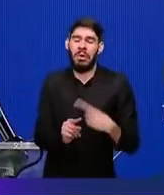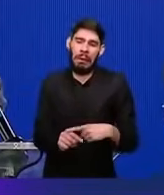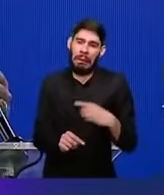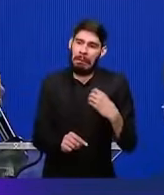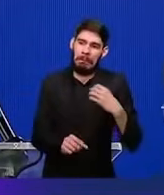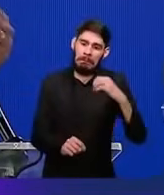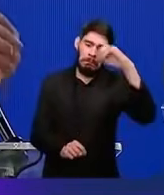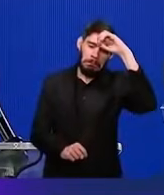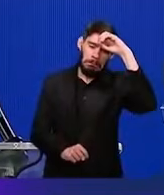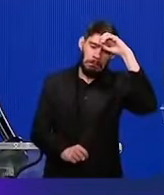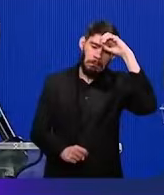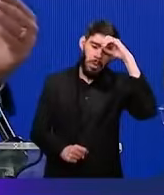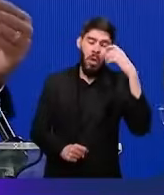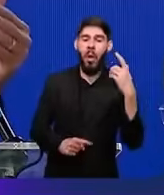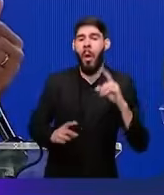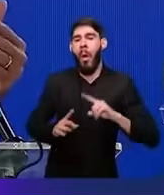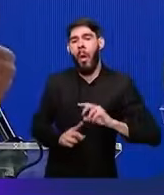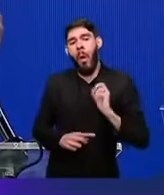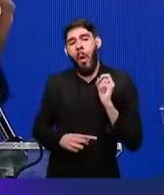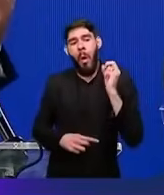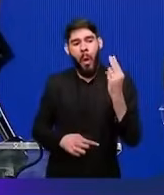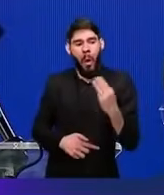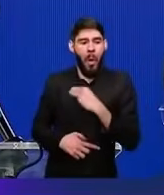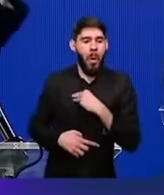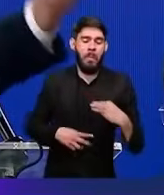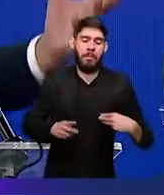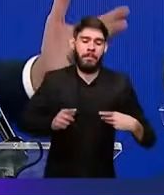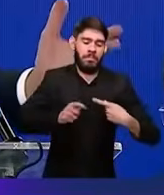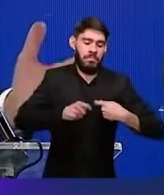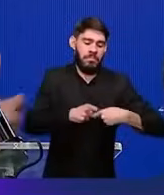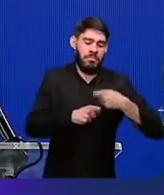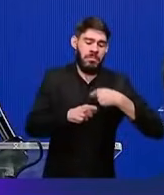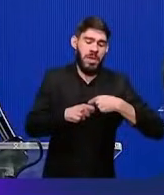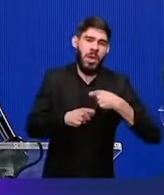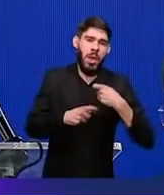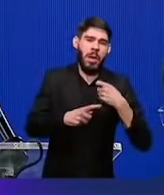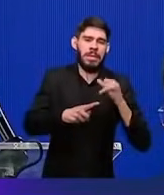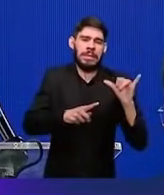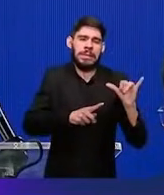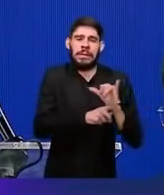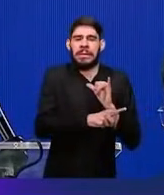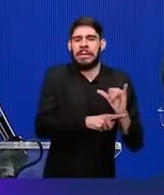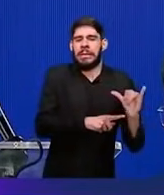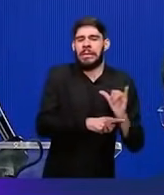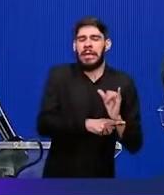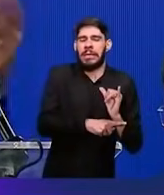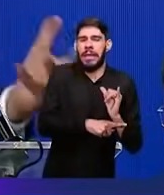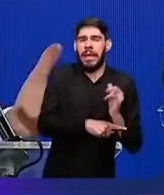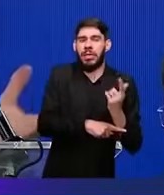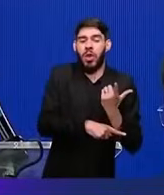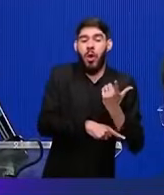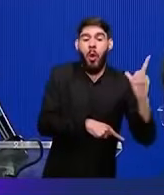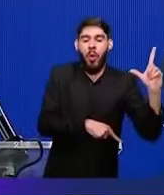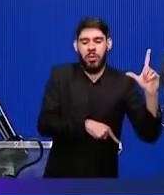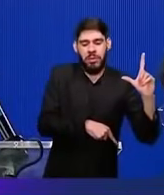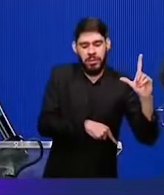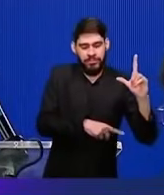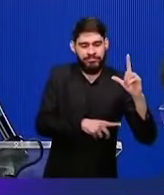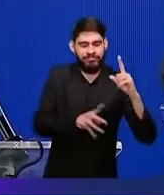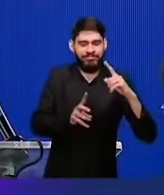ou porque tinha um ministro da Economia que tinha outras pretensões, né, de